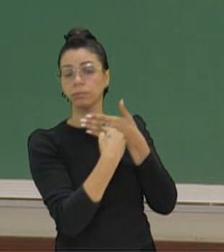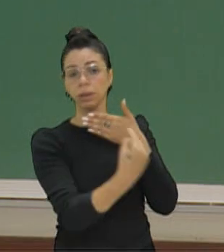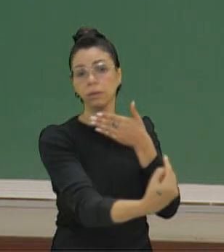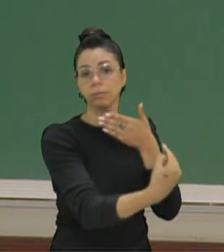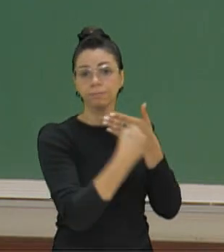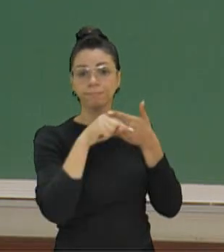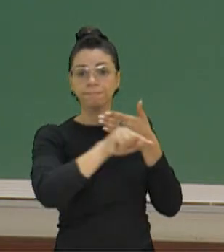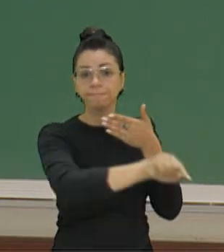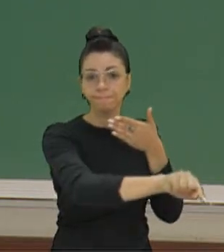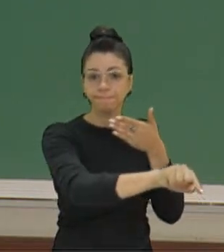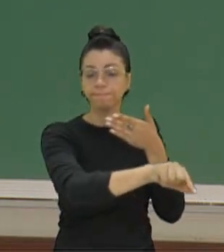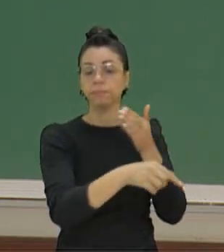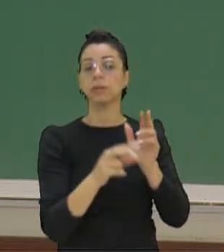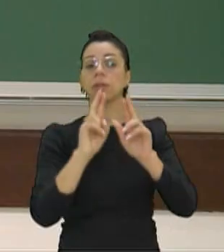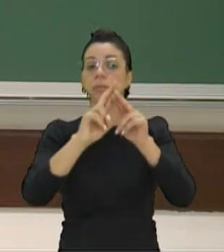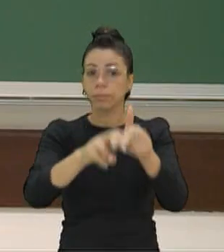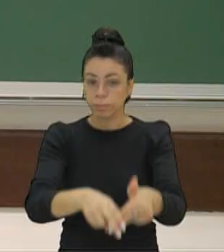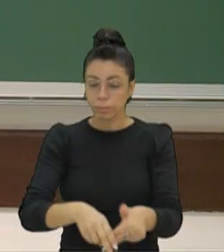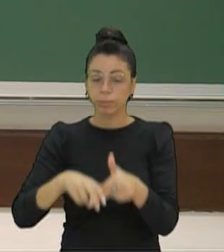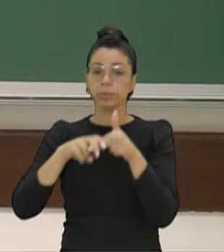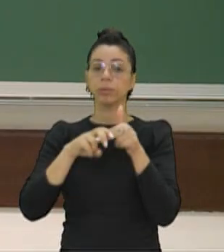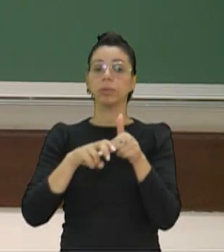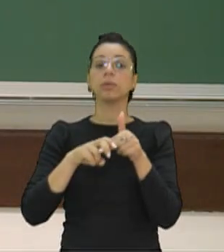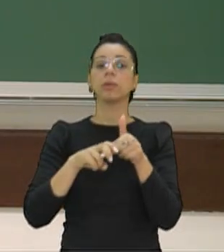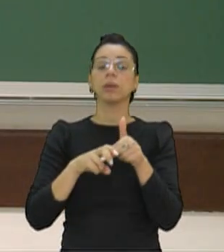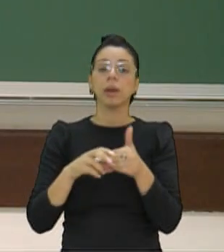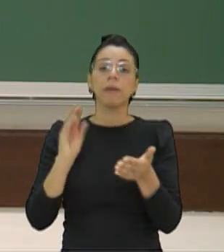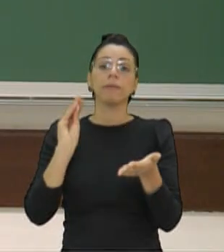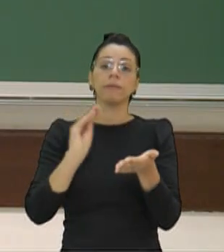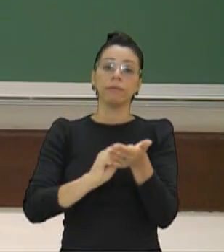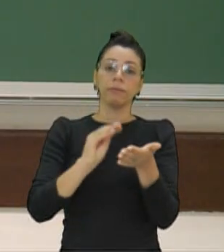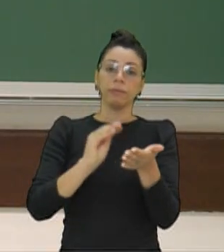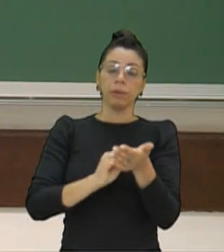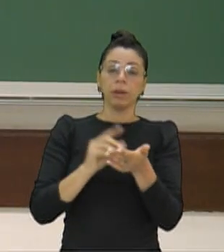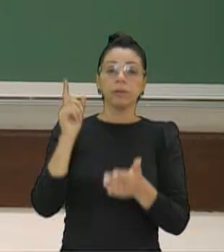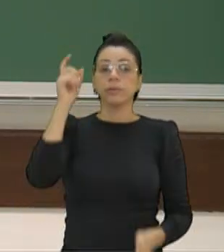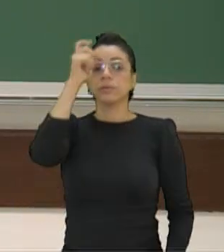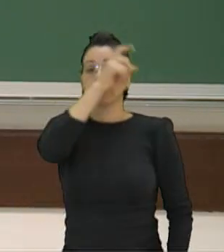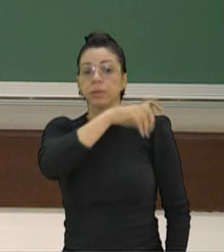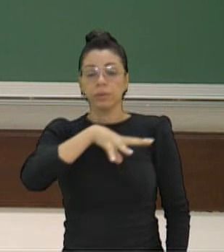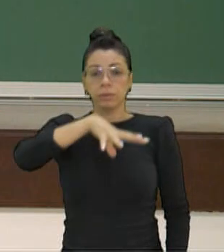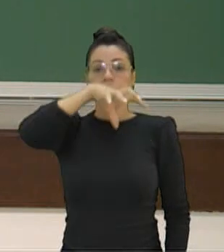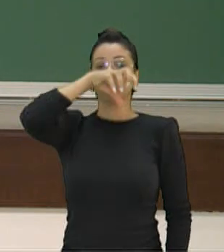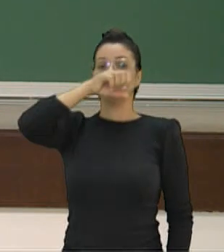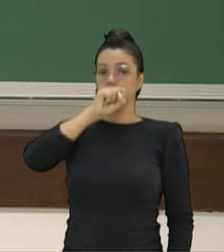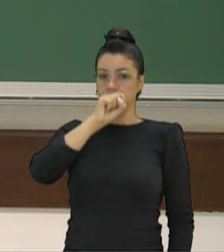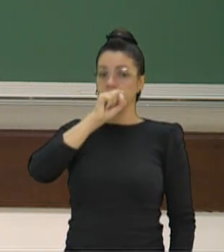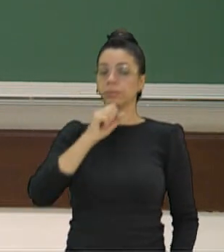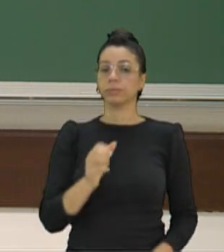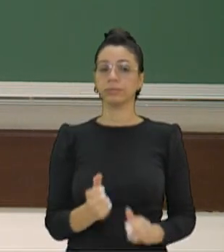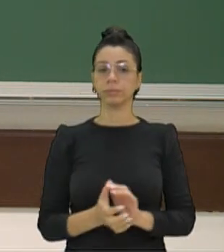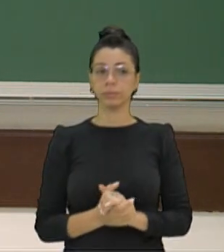que o sintoma da bronquite, um deles, né, é a questão da dificuldade respiratória, tá?